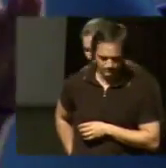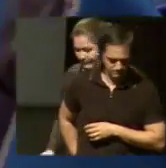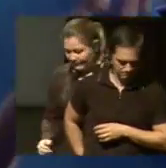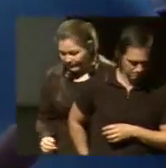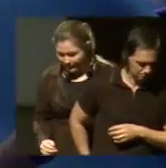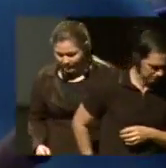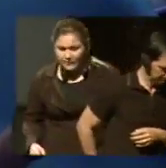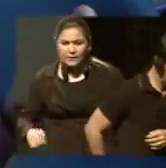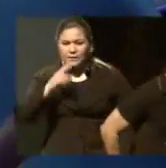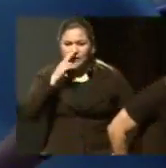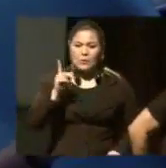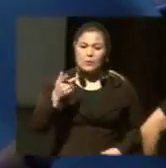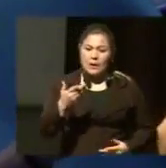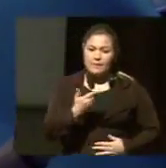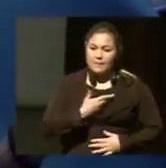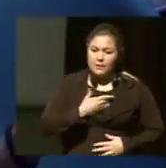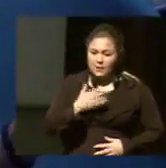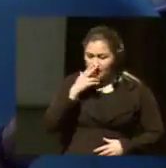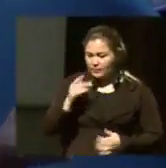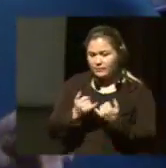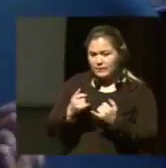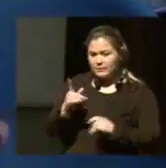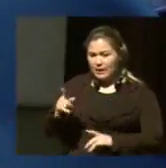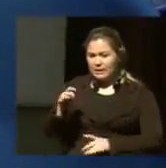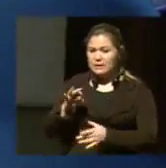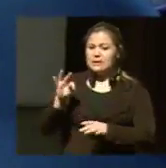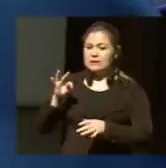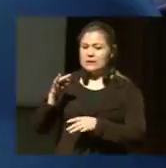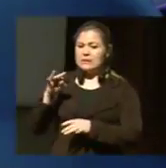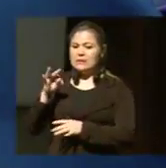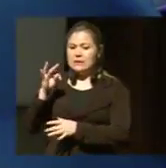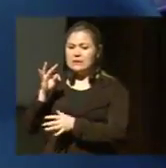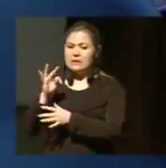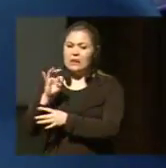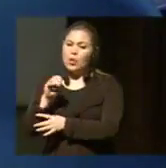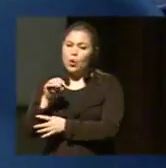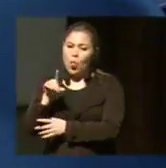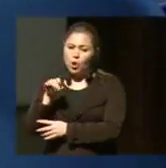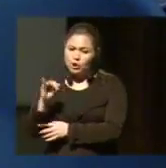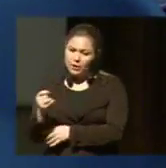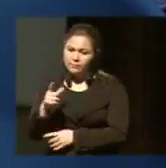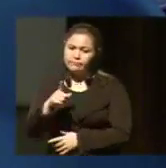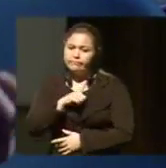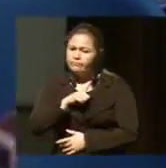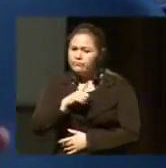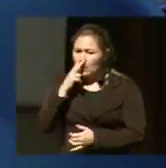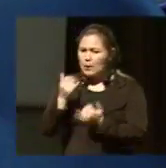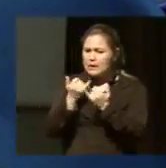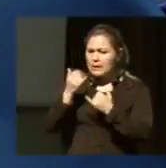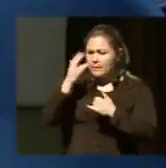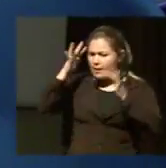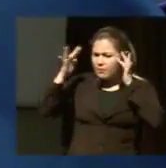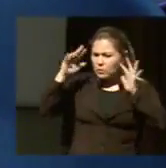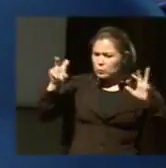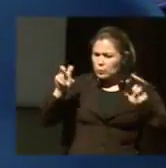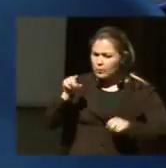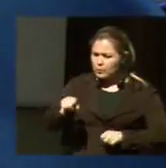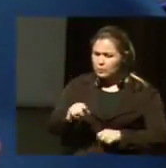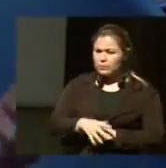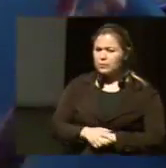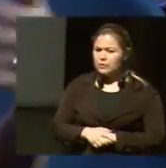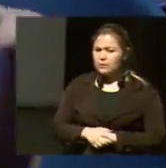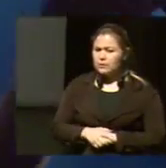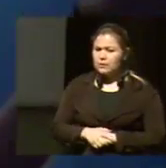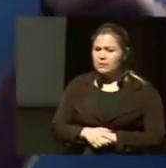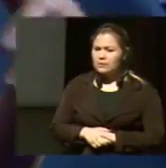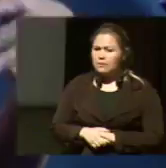aos amigos através da tecnologia, não? Então, eu queria uma reflexão sobre isso, assim, porque na